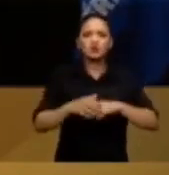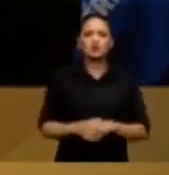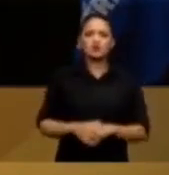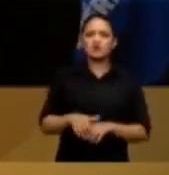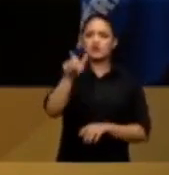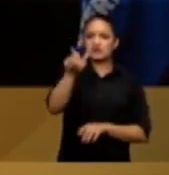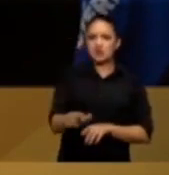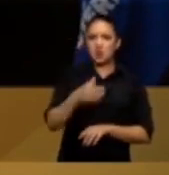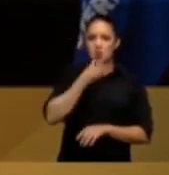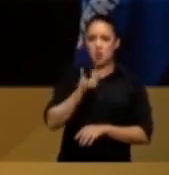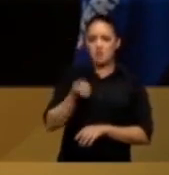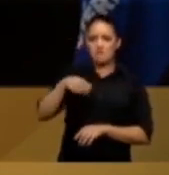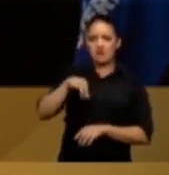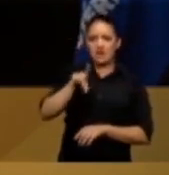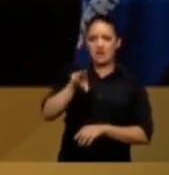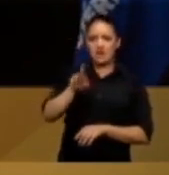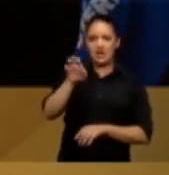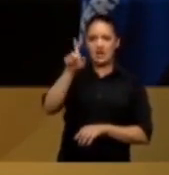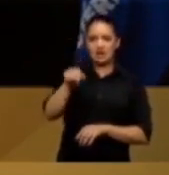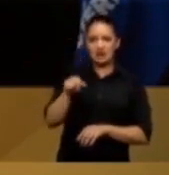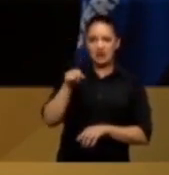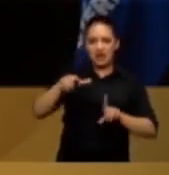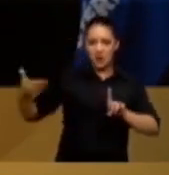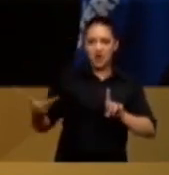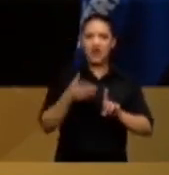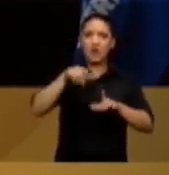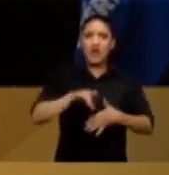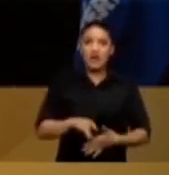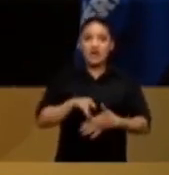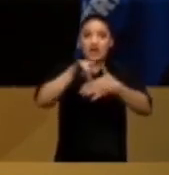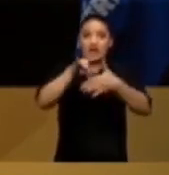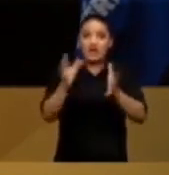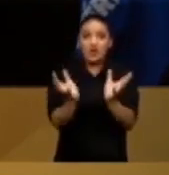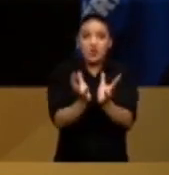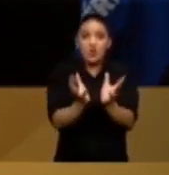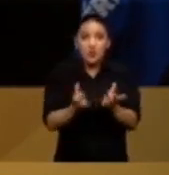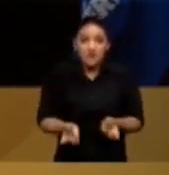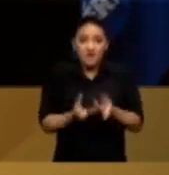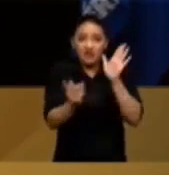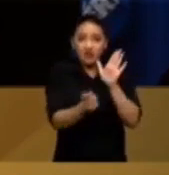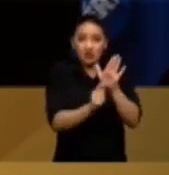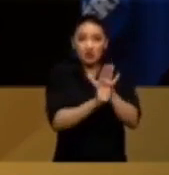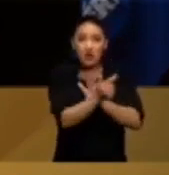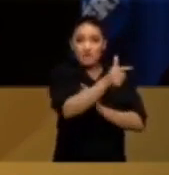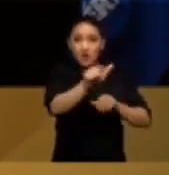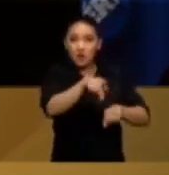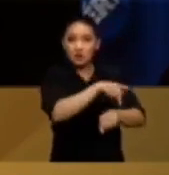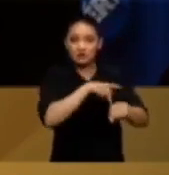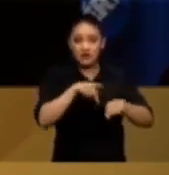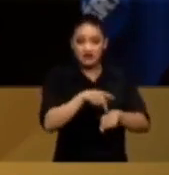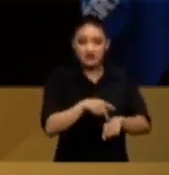como líder de uma organização criminosa de tráfico internacional de drogas teve a sua prisão preventiva